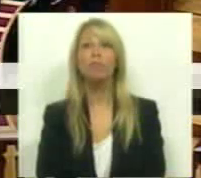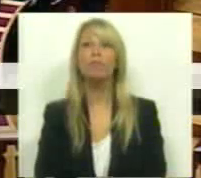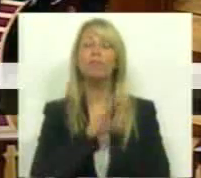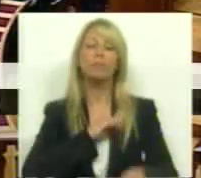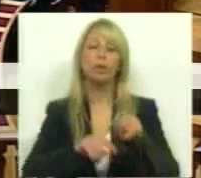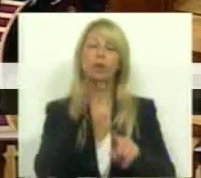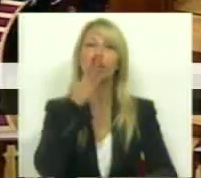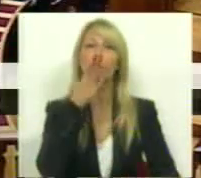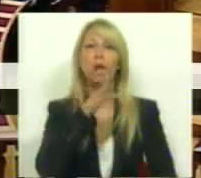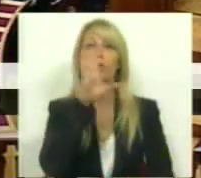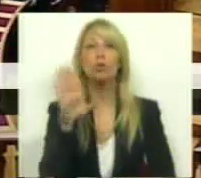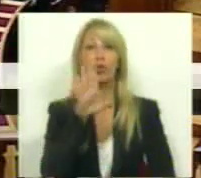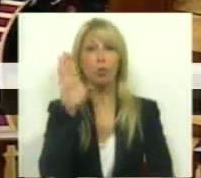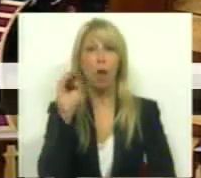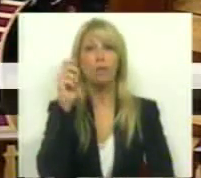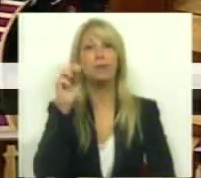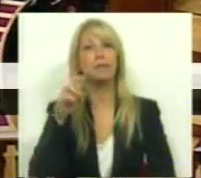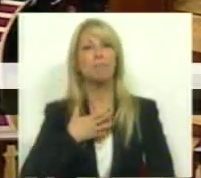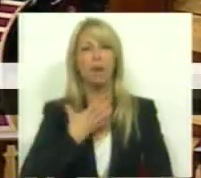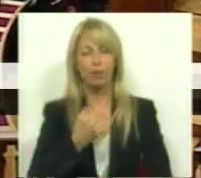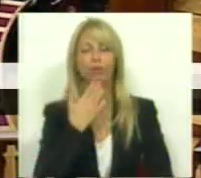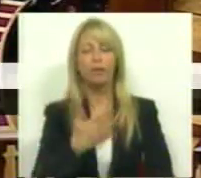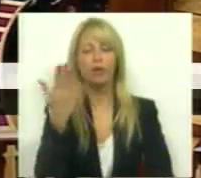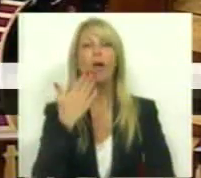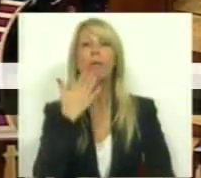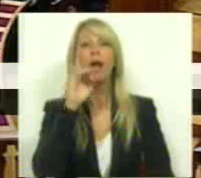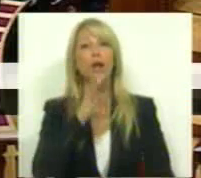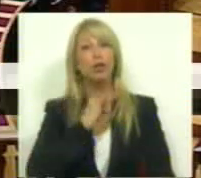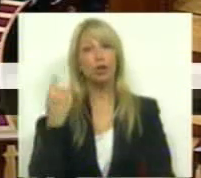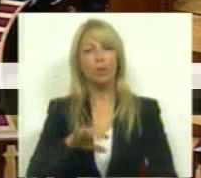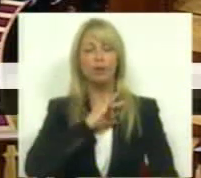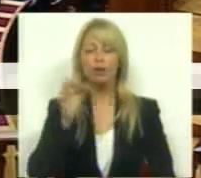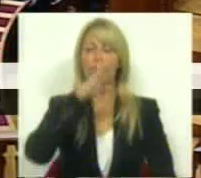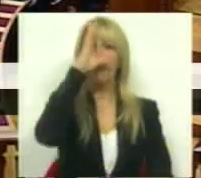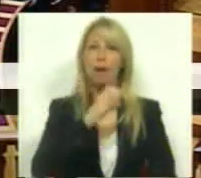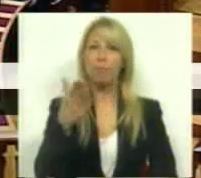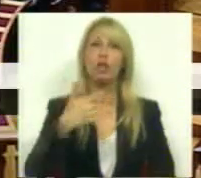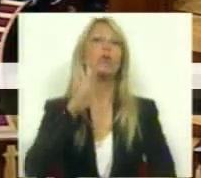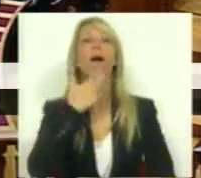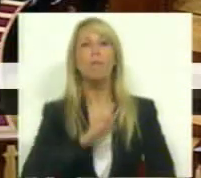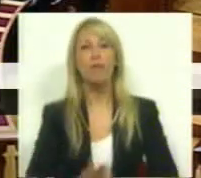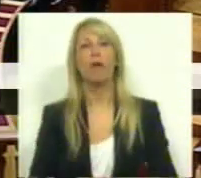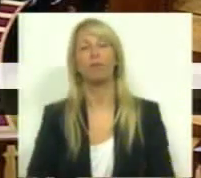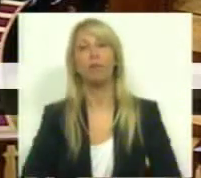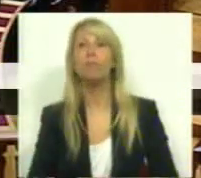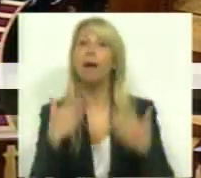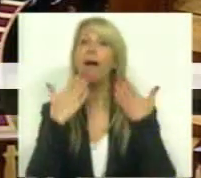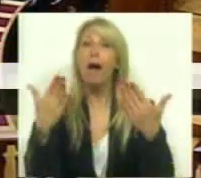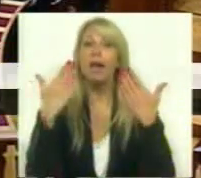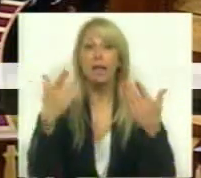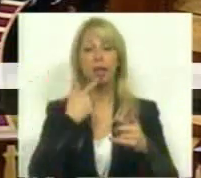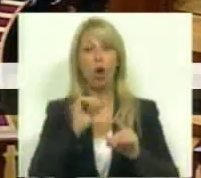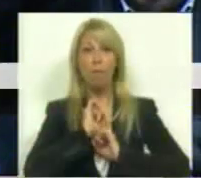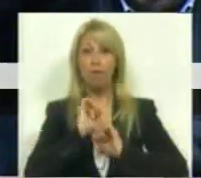Sr. Deputado João Semedo, faz favor. Muito obrigado, Sra. Presidente. Sr. Primeiro-Ministro, aproveito para agradecer em meu nome